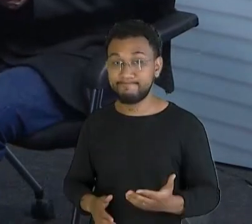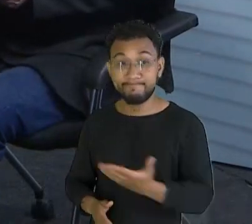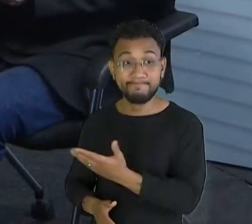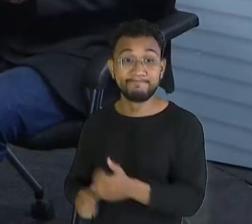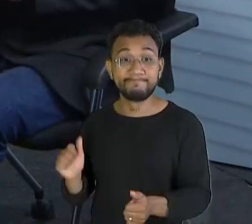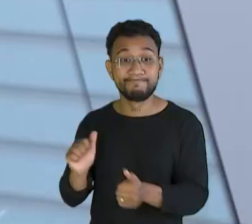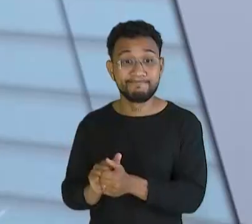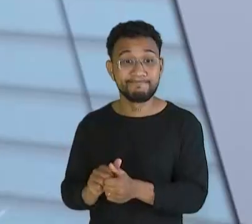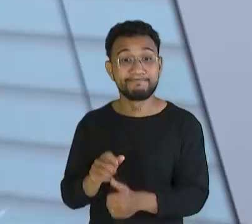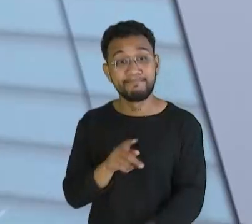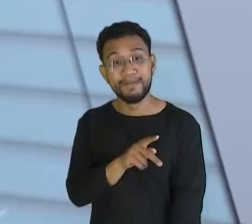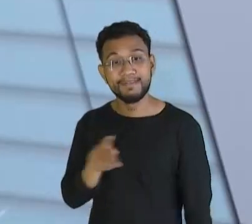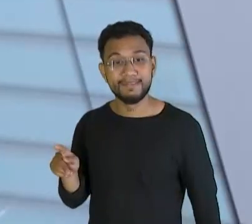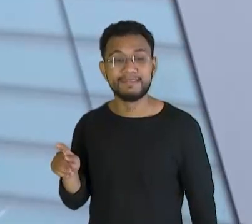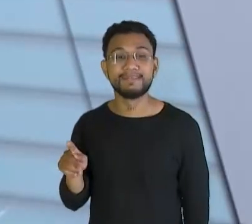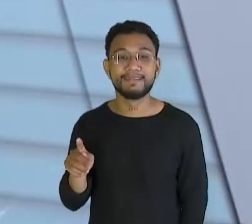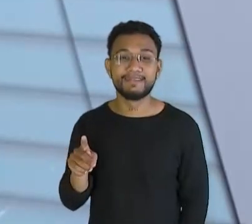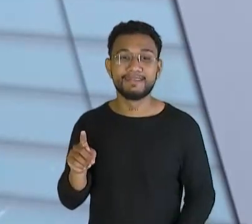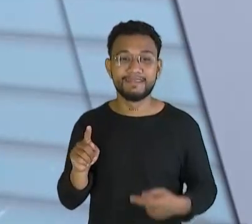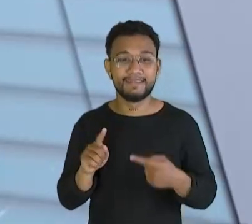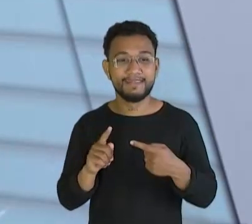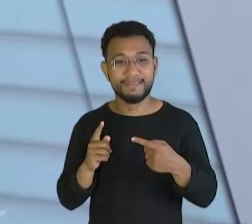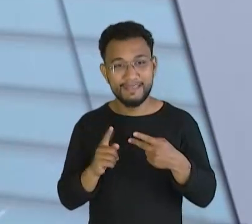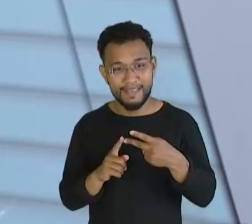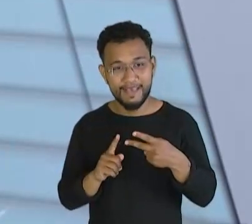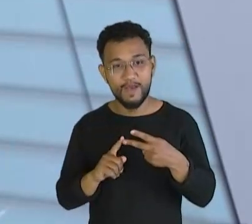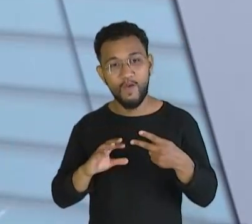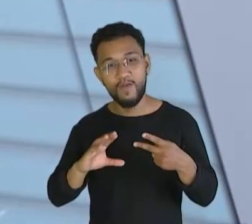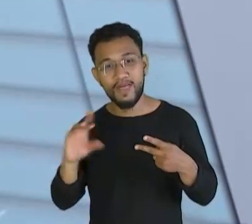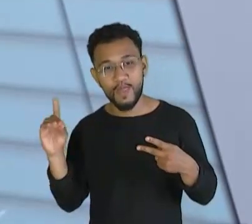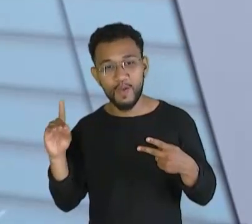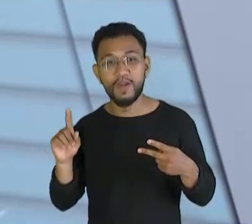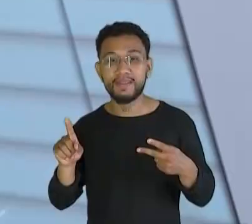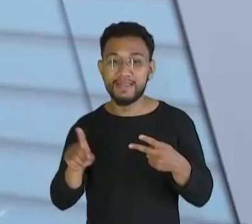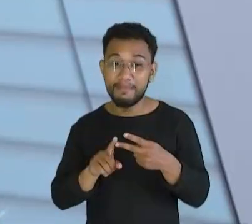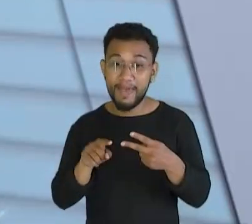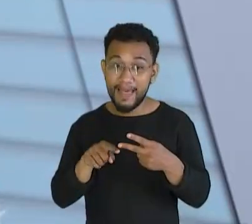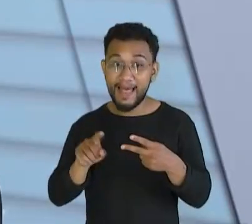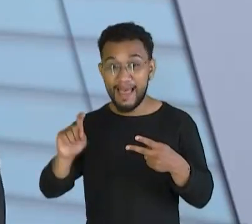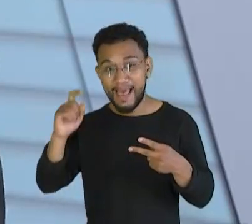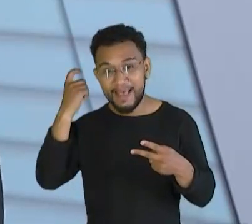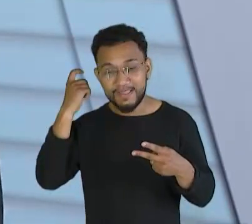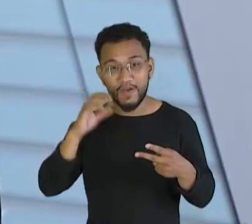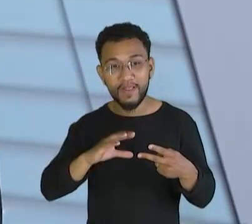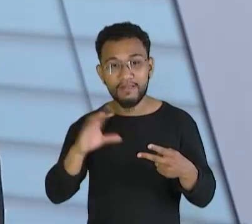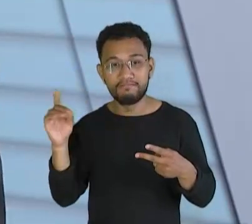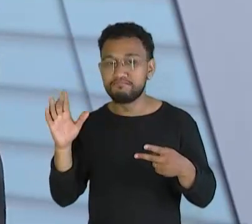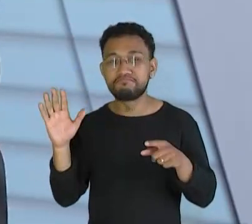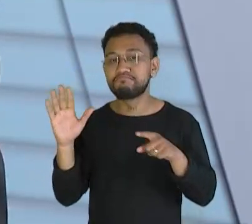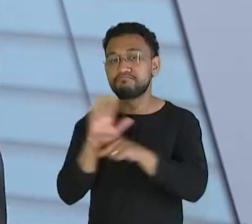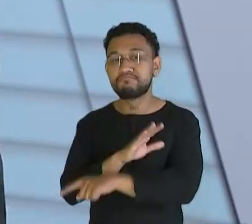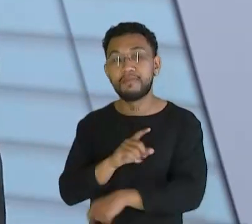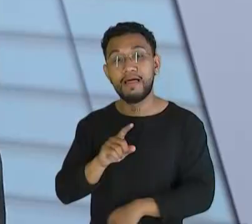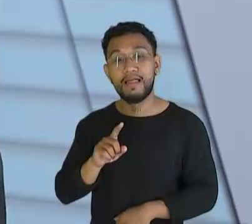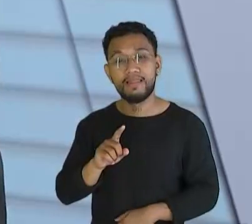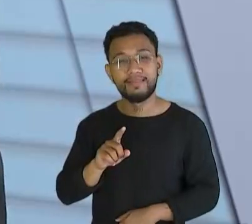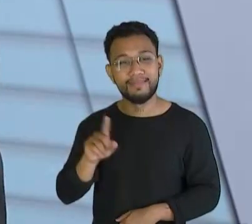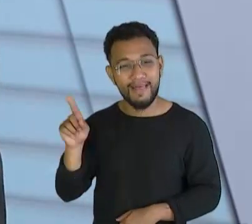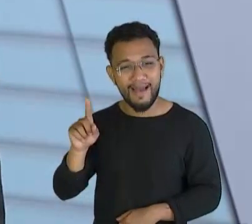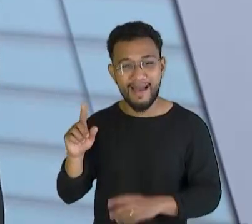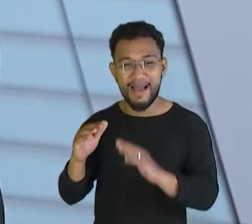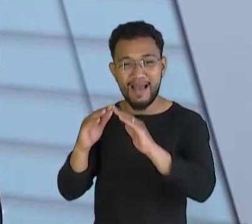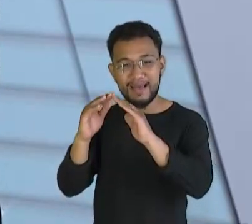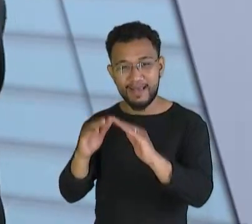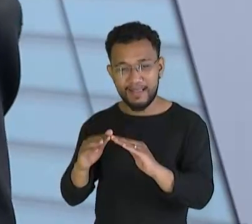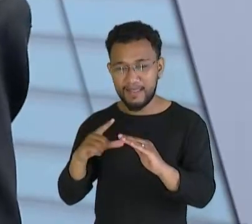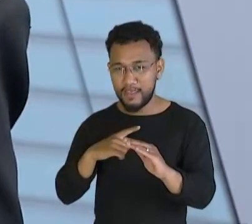Casa do Estudante, e a Vitória Almeida, coordenadora de Relações Externas, já foi presidente da casa. Ô Thaís, a casa, ela tem